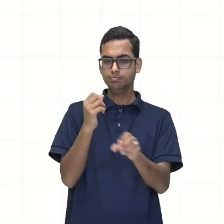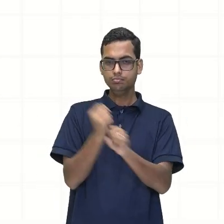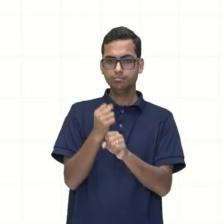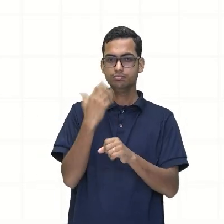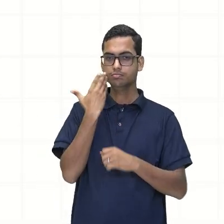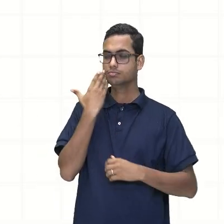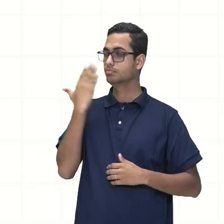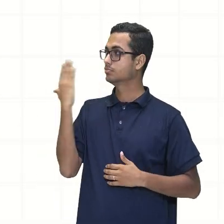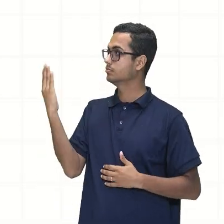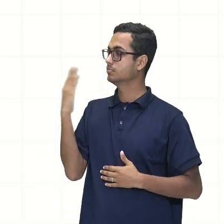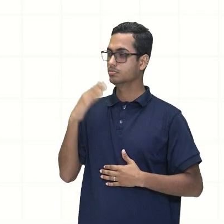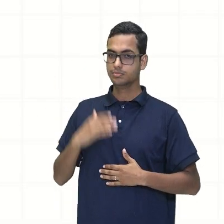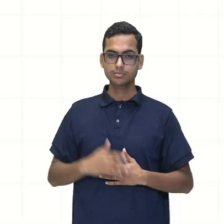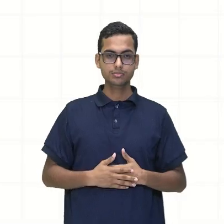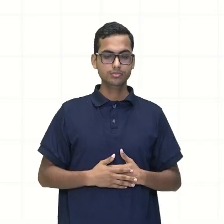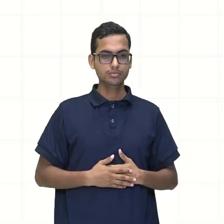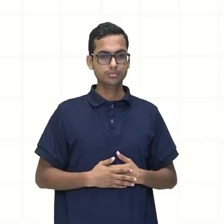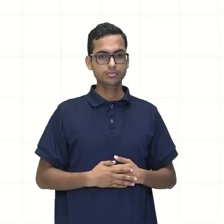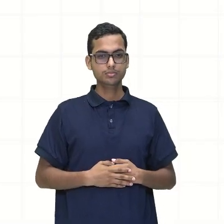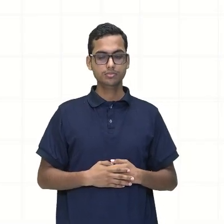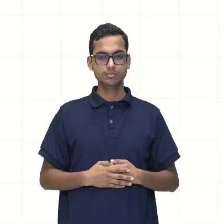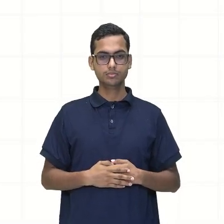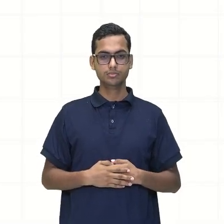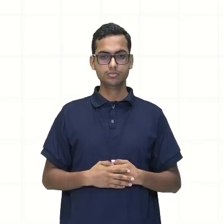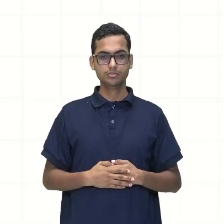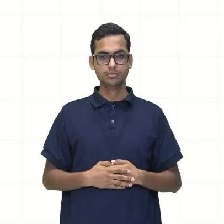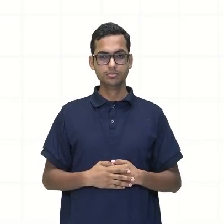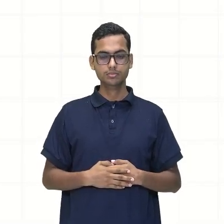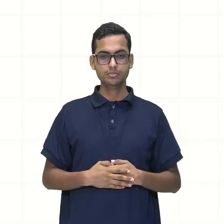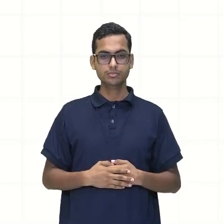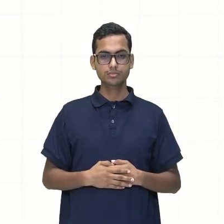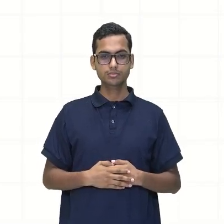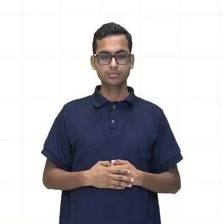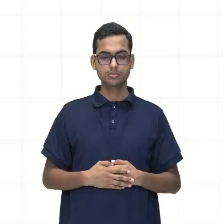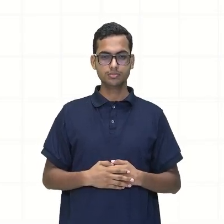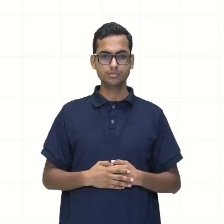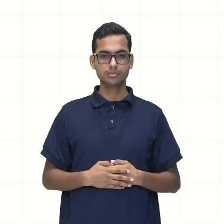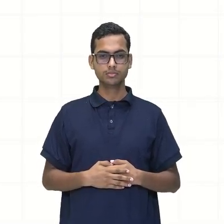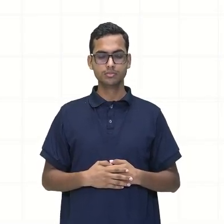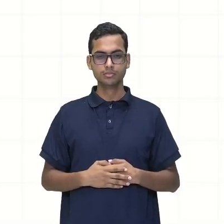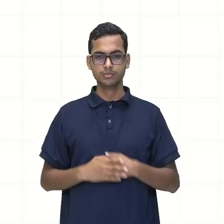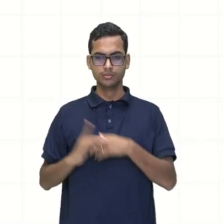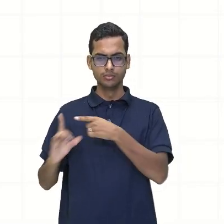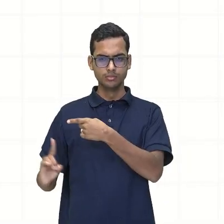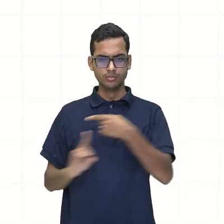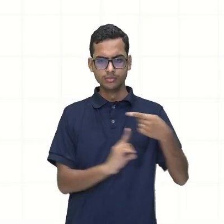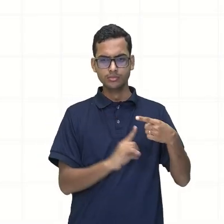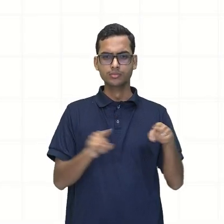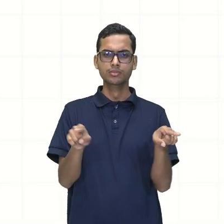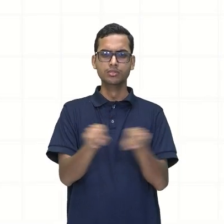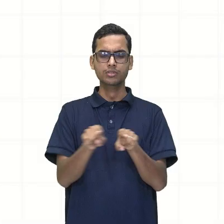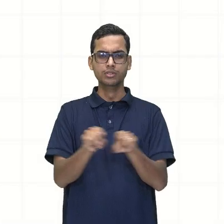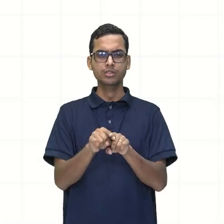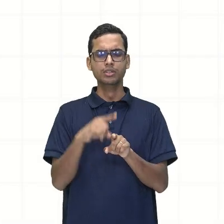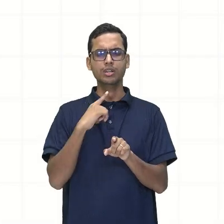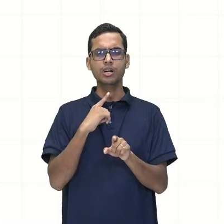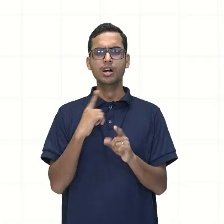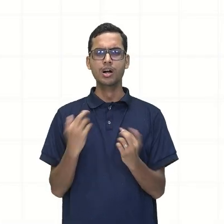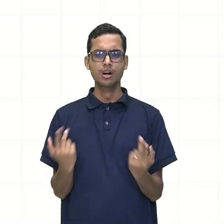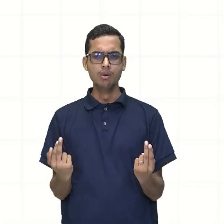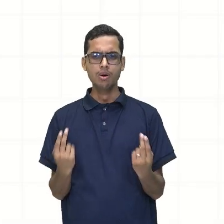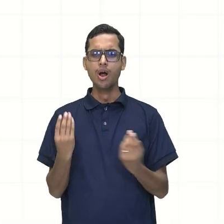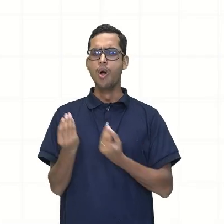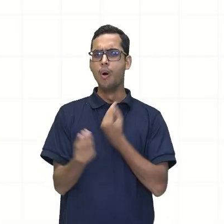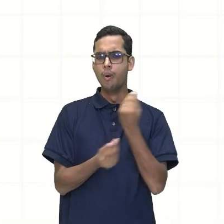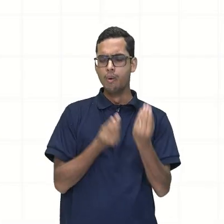continuar a conta, a gente repete o denominador e faz as contas em cima. Eu tenho aí sinais iguais. O que a gente faz com